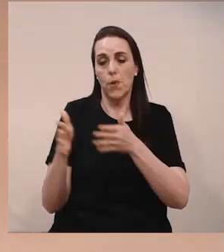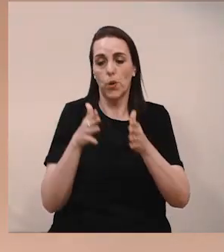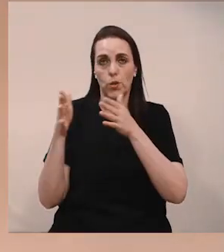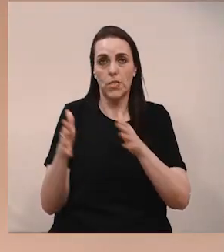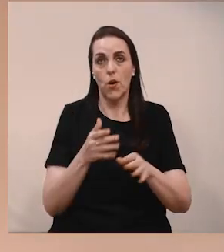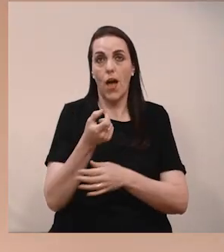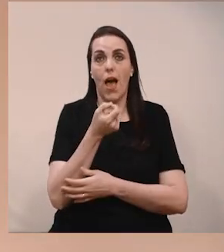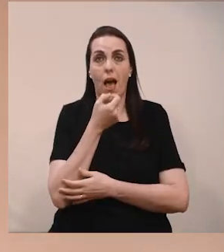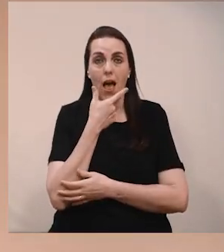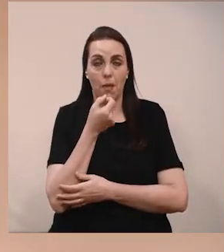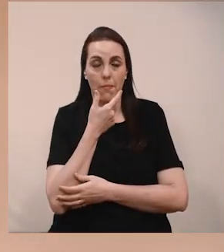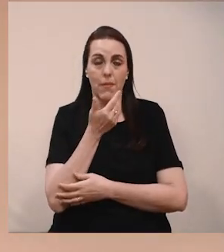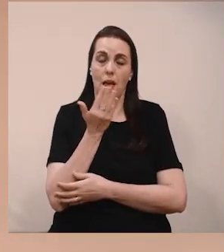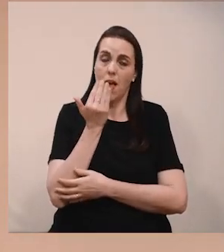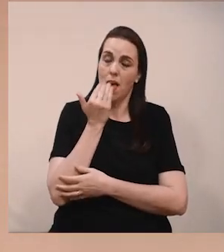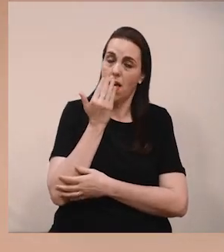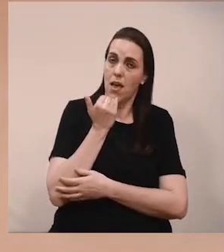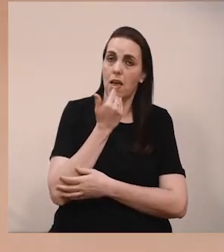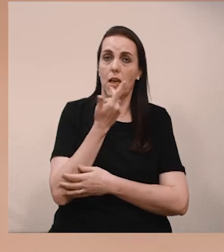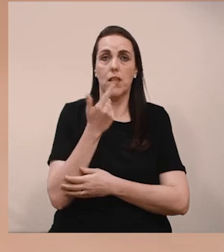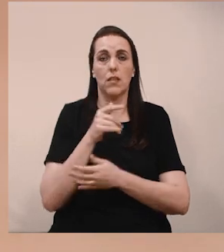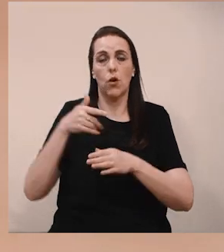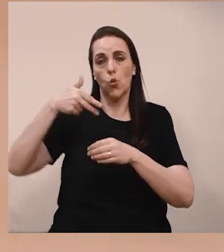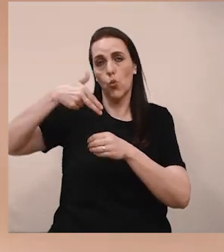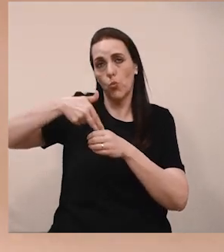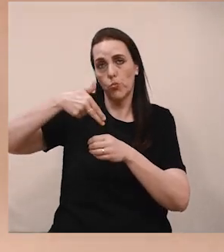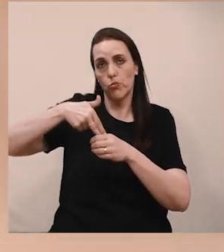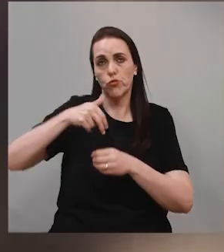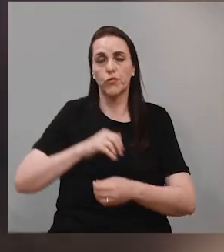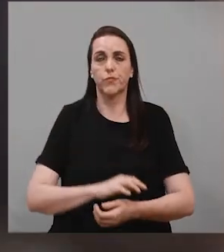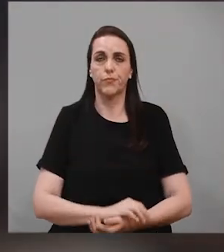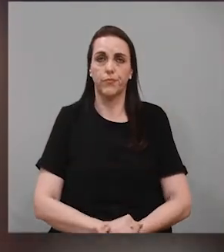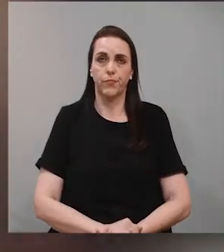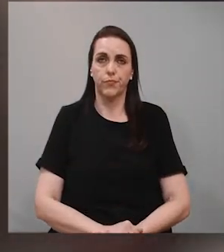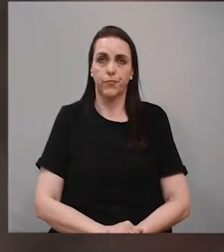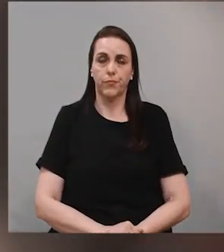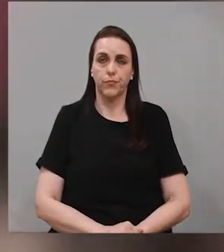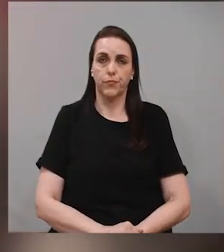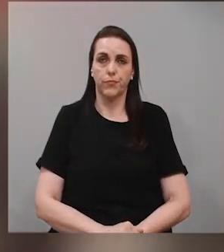como alimentos, remédios e combustíveis.